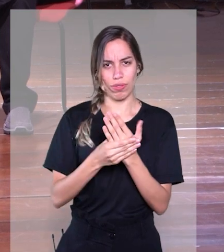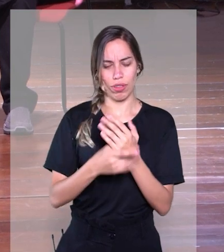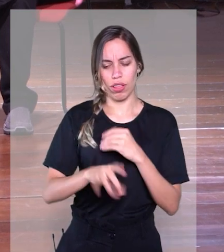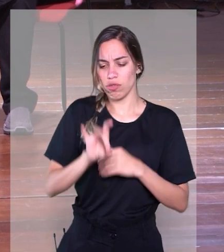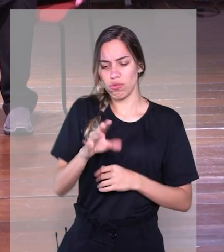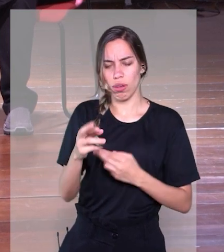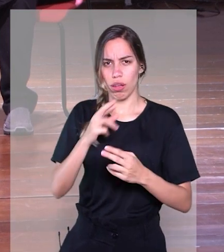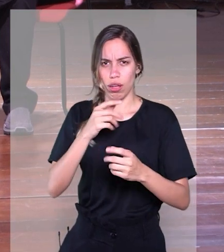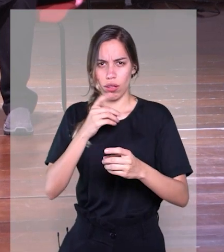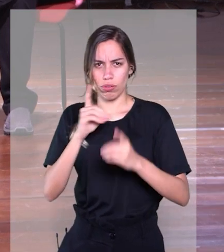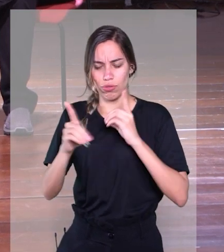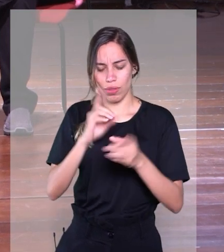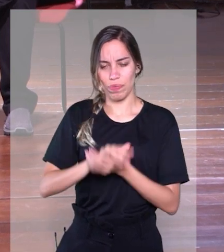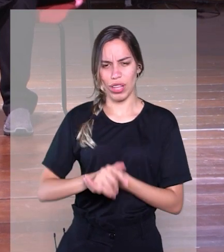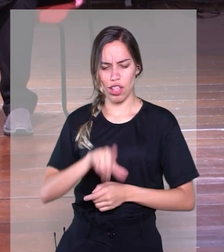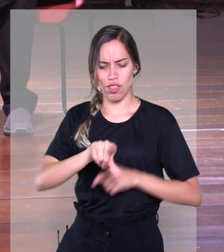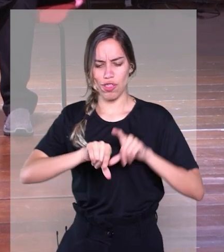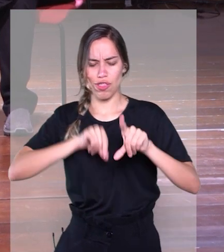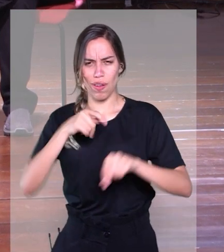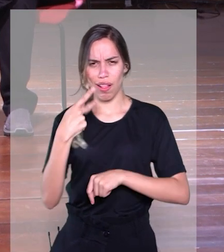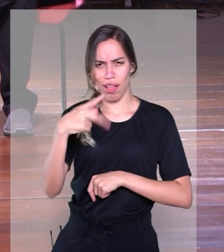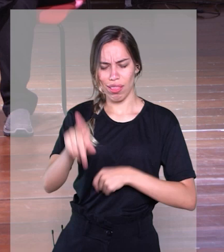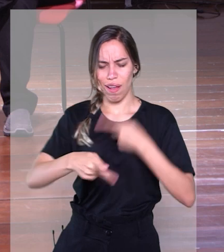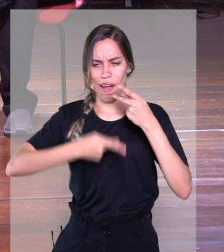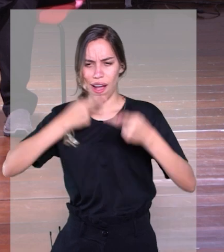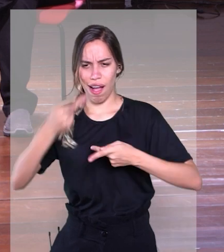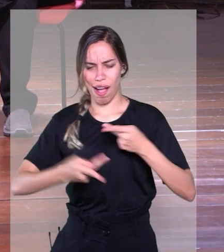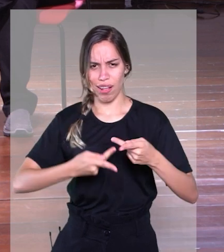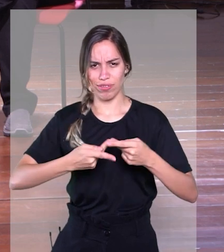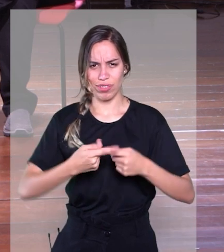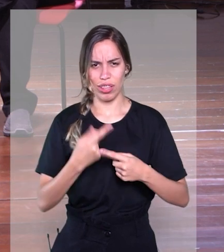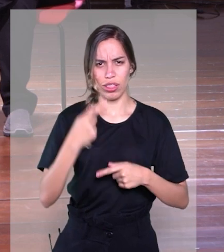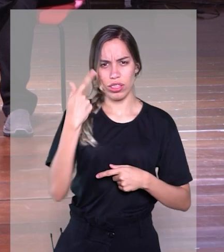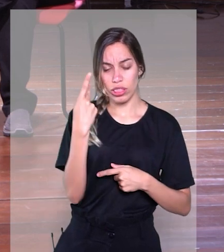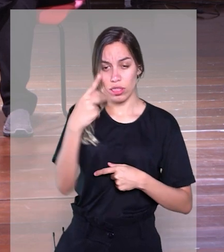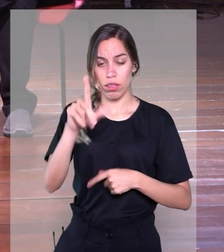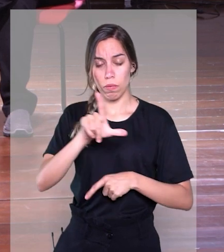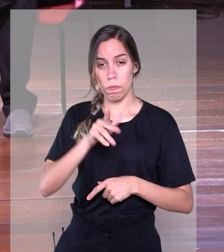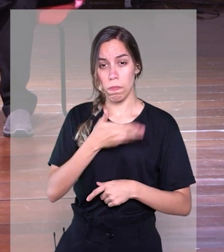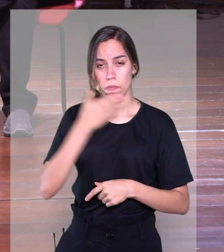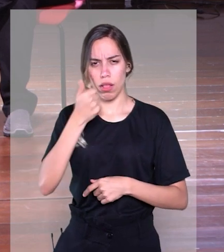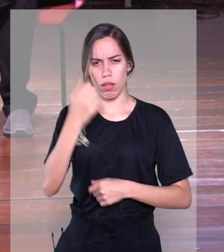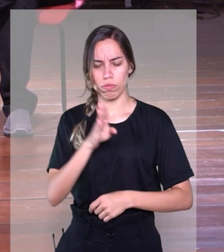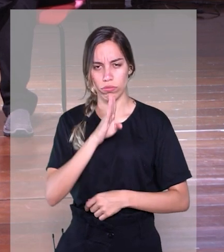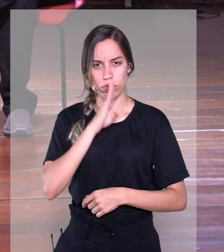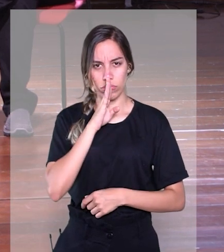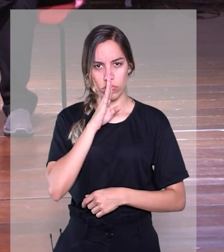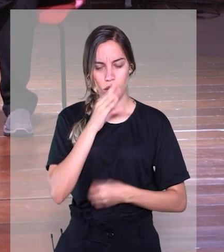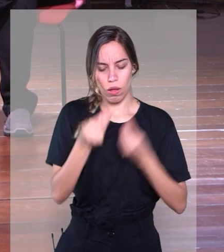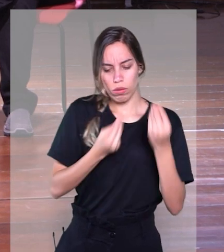sapato preto. Escolhe teu diálogo e tua melhor palavra ou teu melhor silêncio. Mesmo no silêncio e